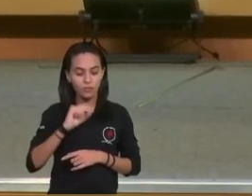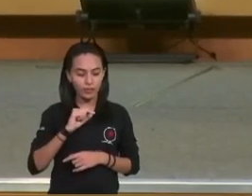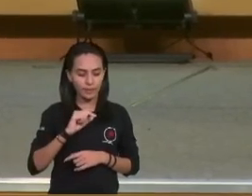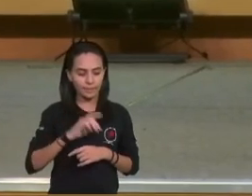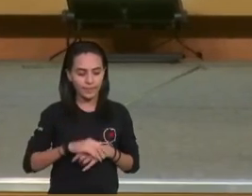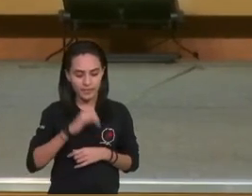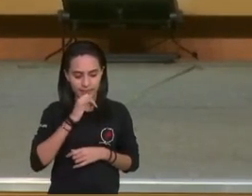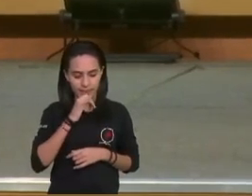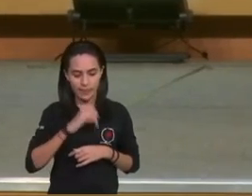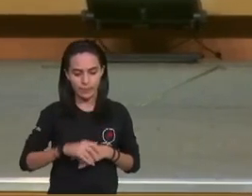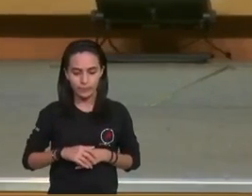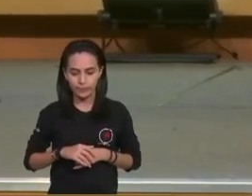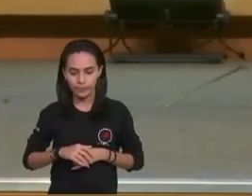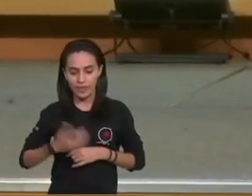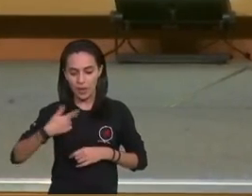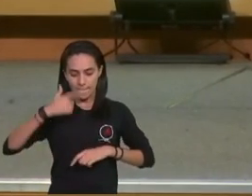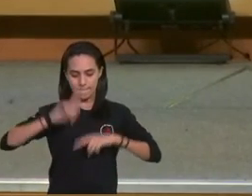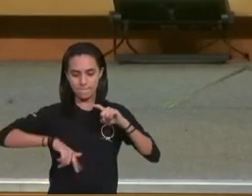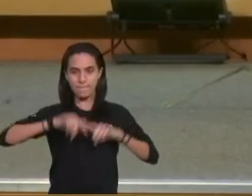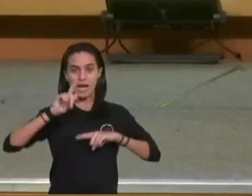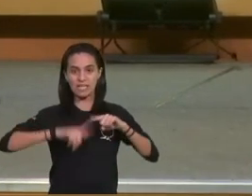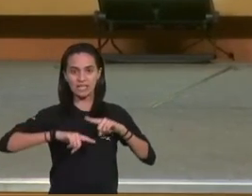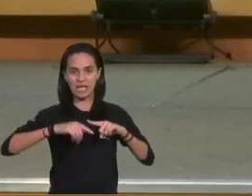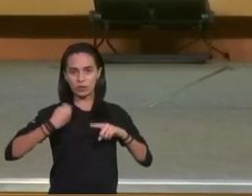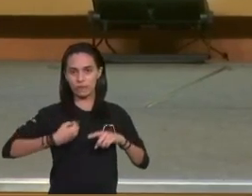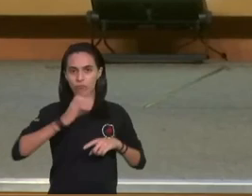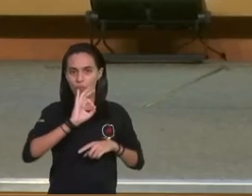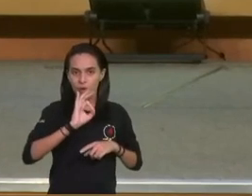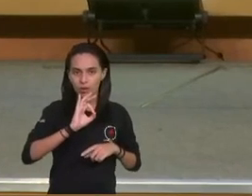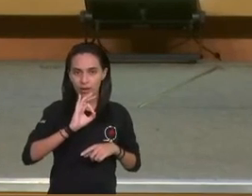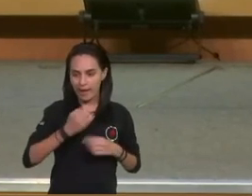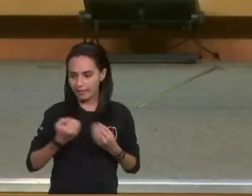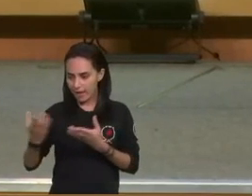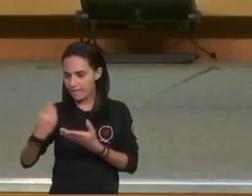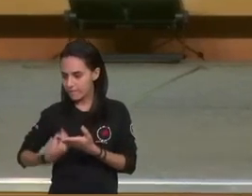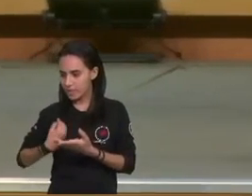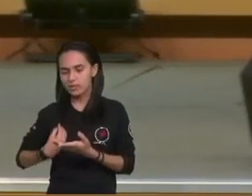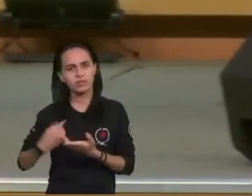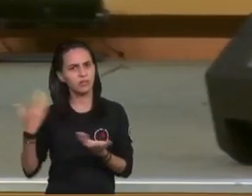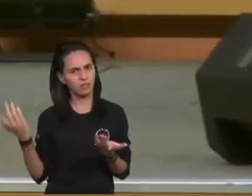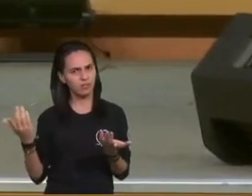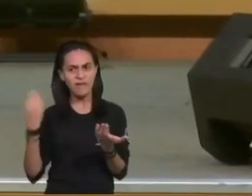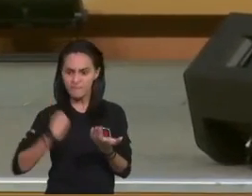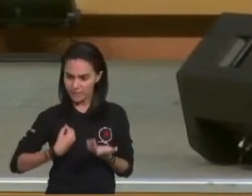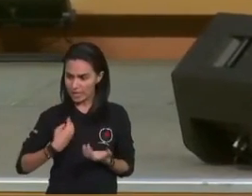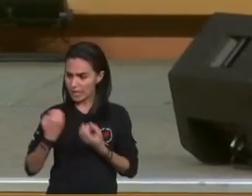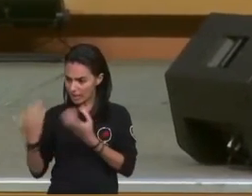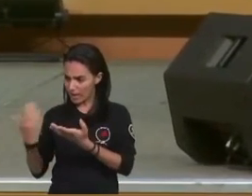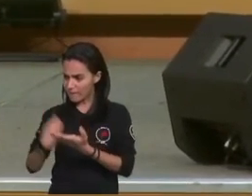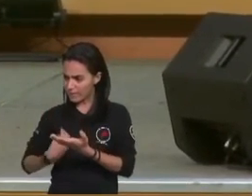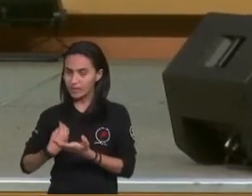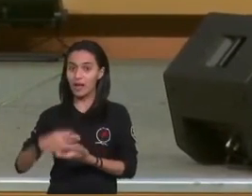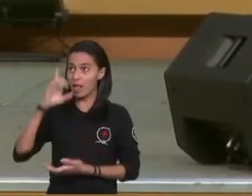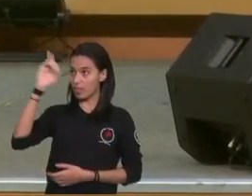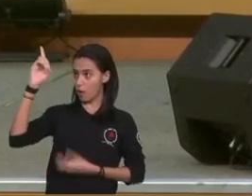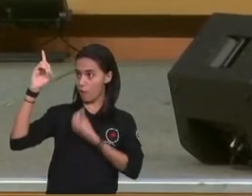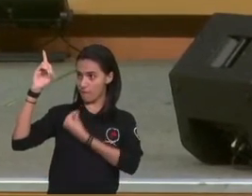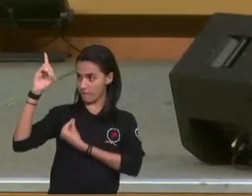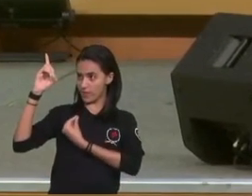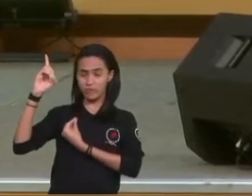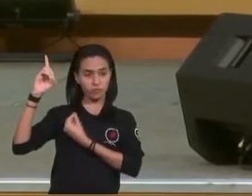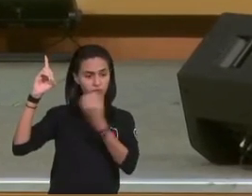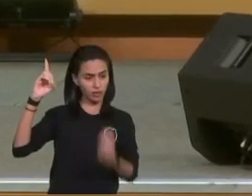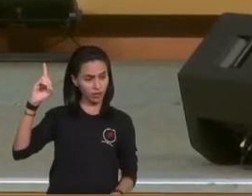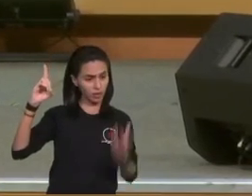não somos produtos de matéria inanimada já que vida provém de vida um Deus vivo